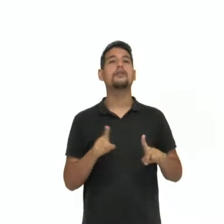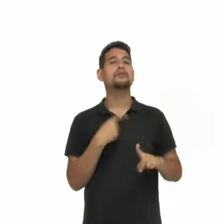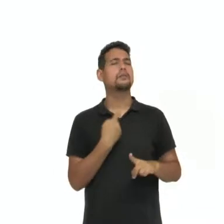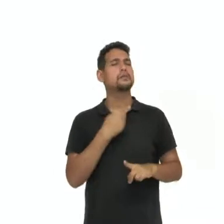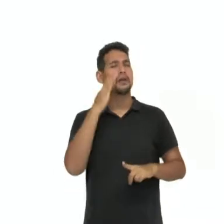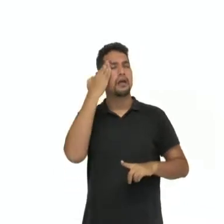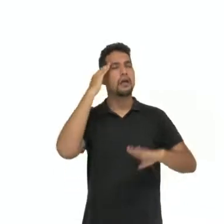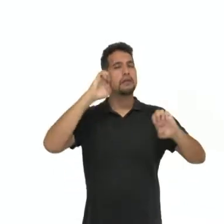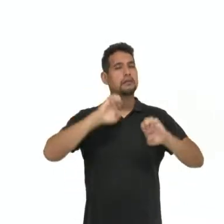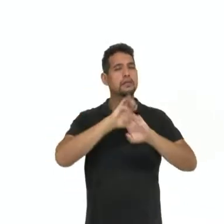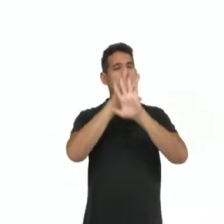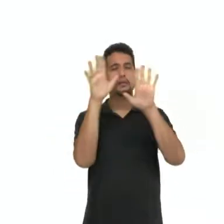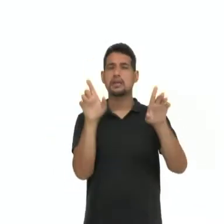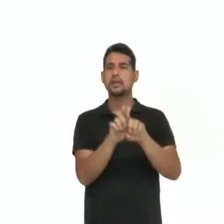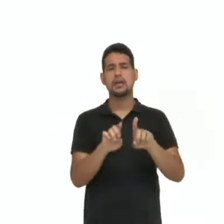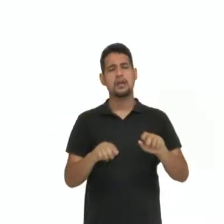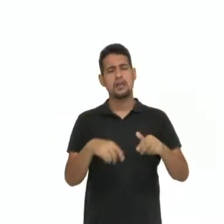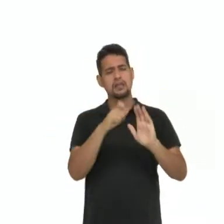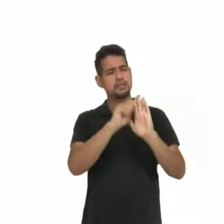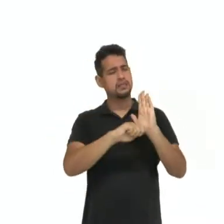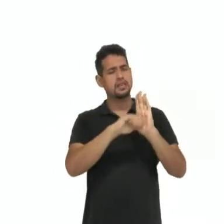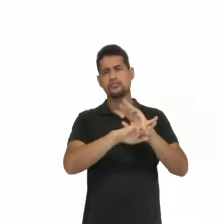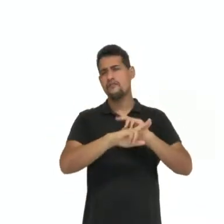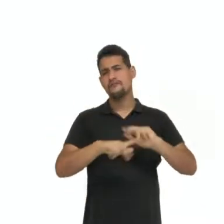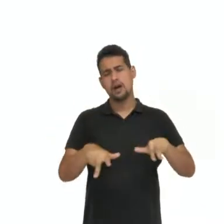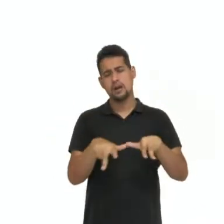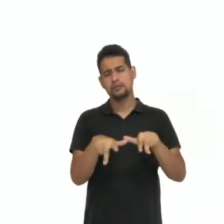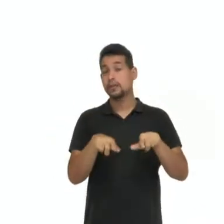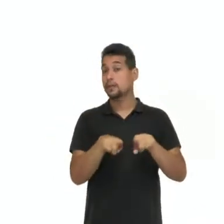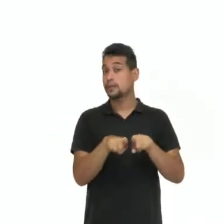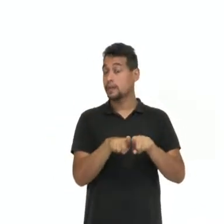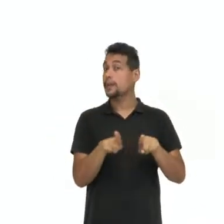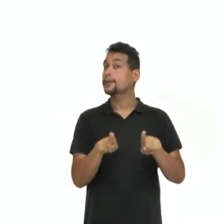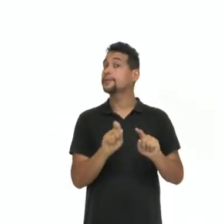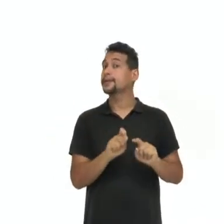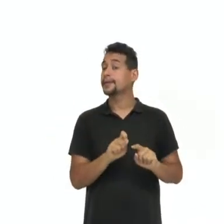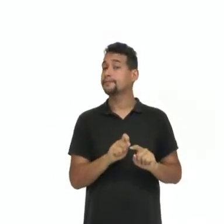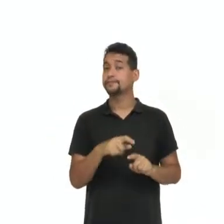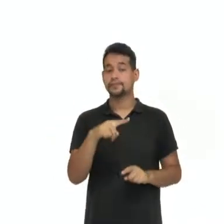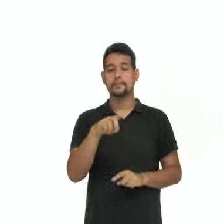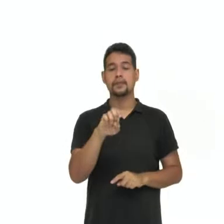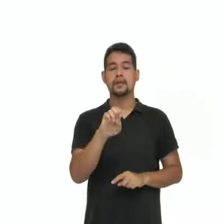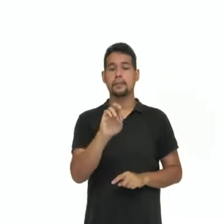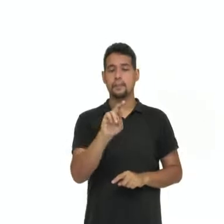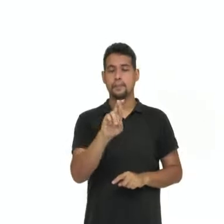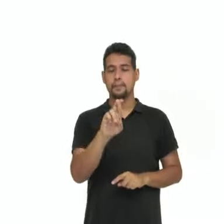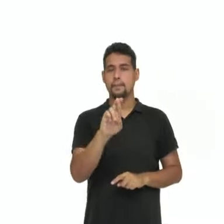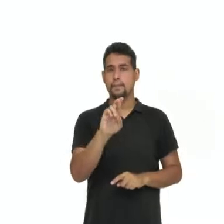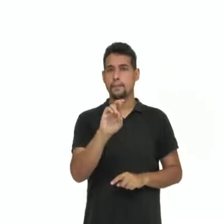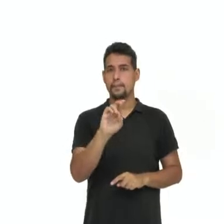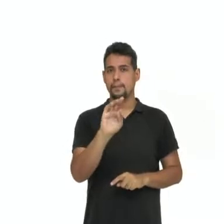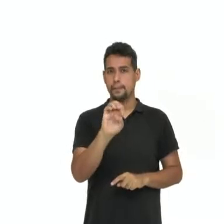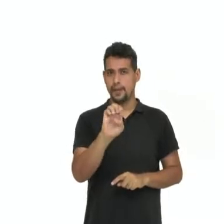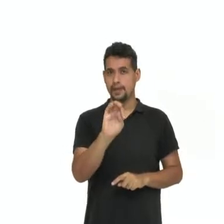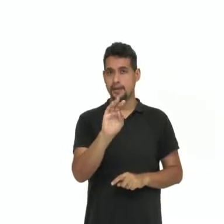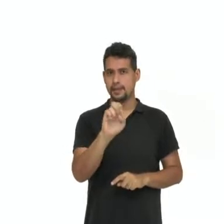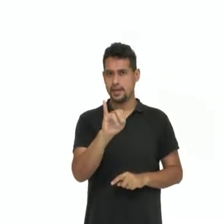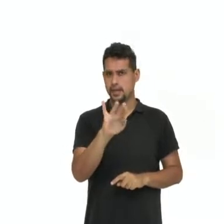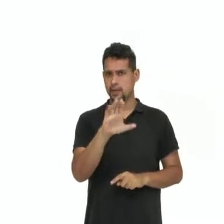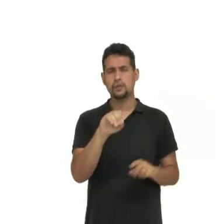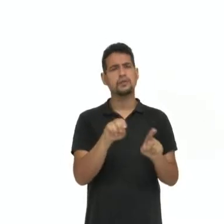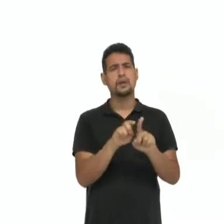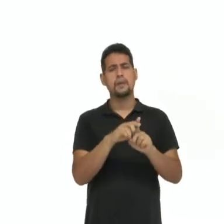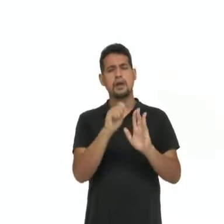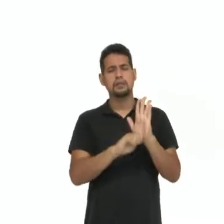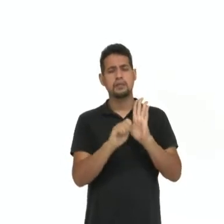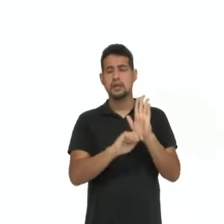de textos de diferentes gêneros os verbos no pretérito indefinido do indicativo e suas funções dentro do texto. Apropriar-se